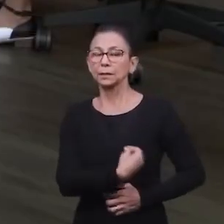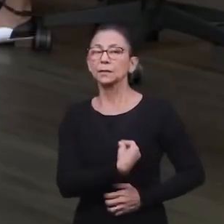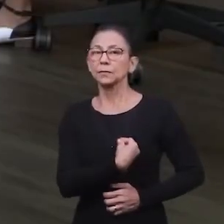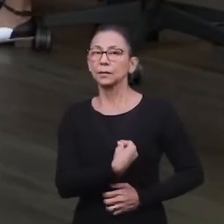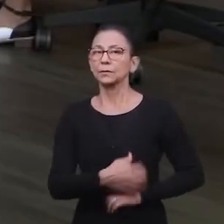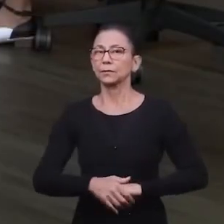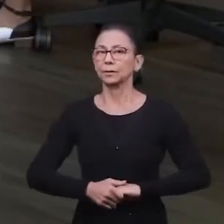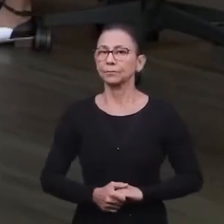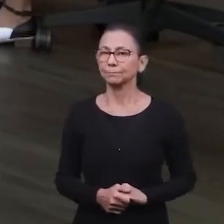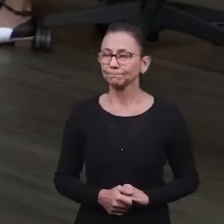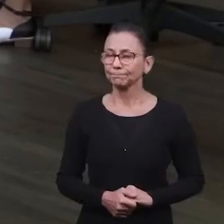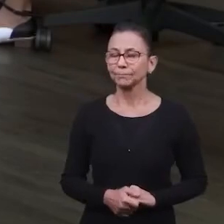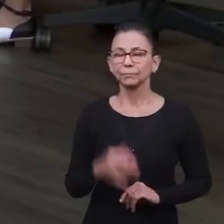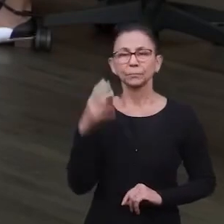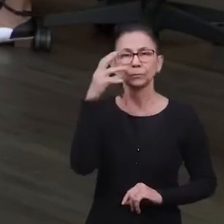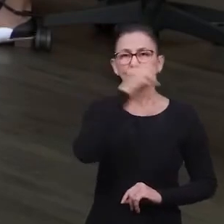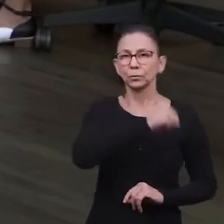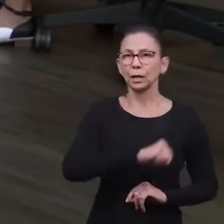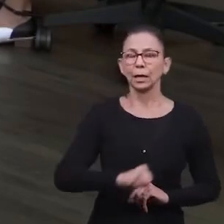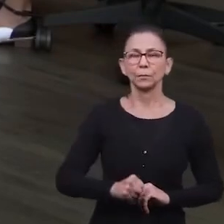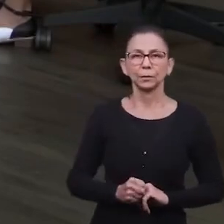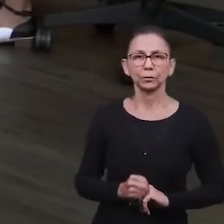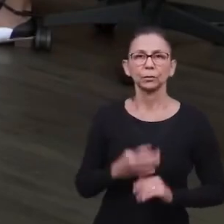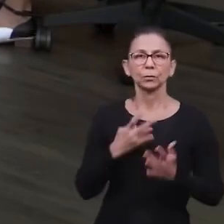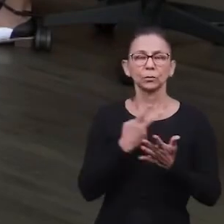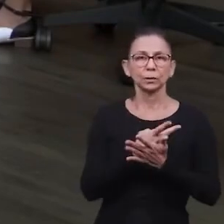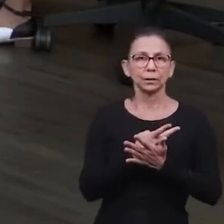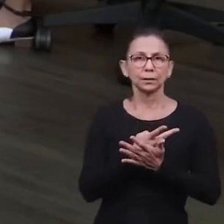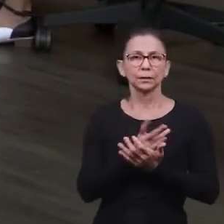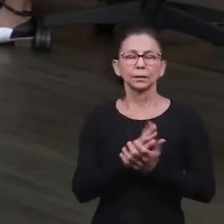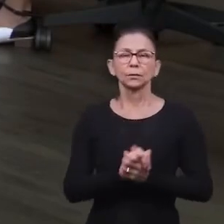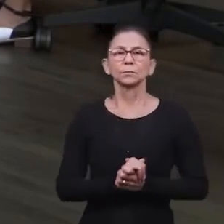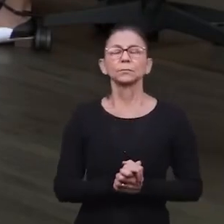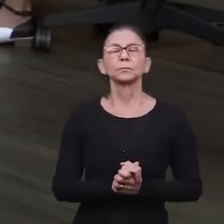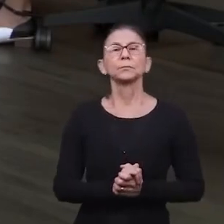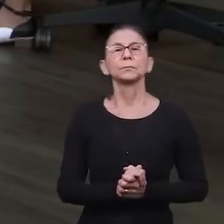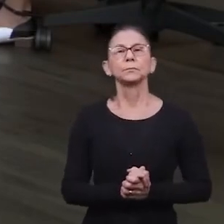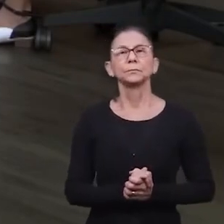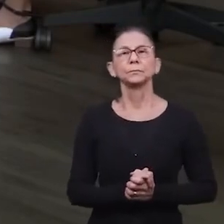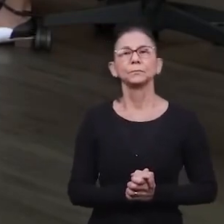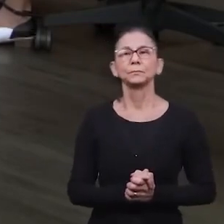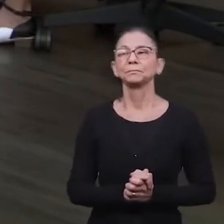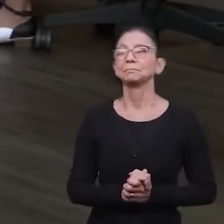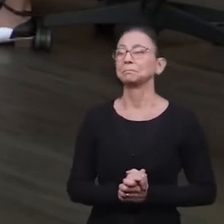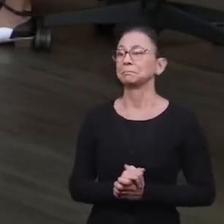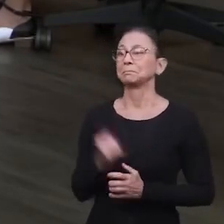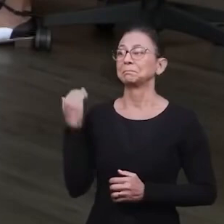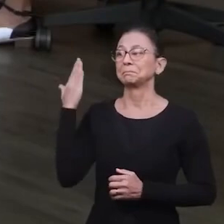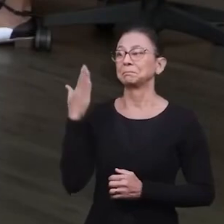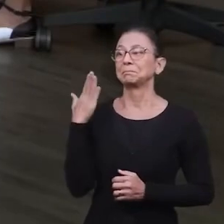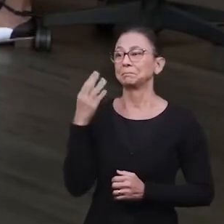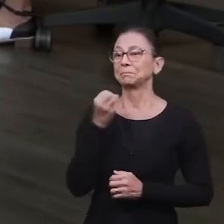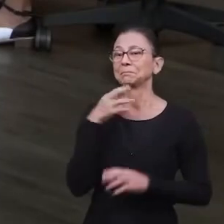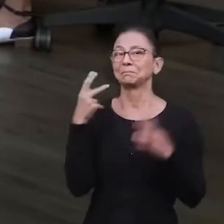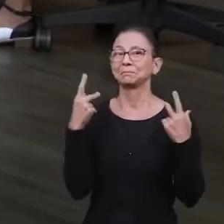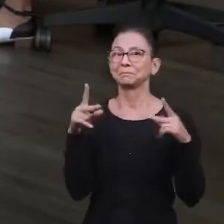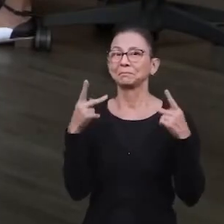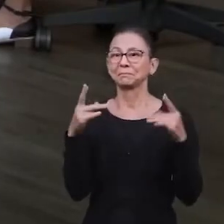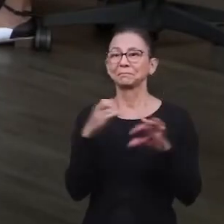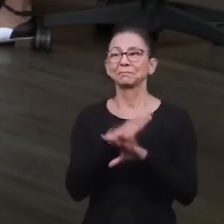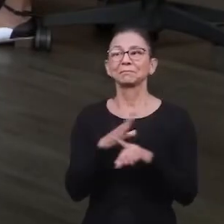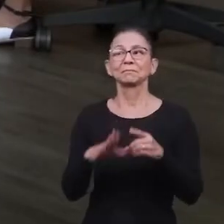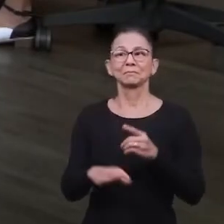a heresia, como assim dizer, foi muito rápido. Bom, que mensagem, já tenho que pregar no